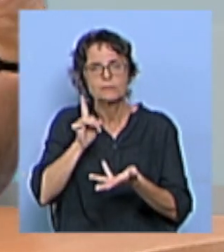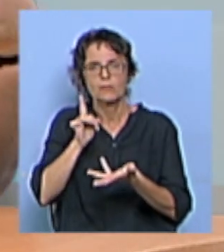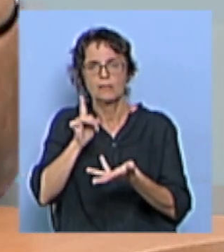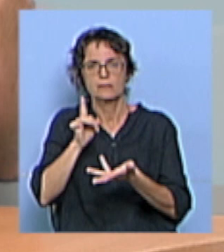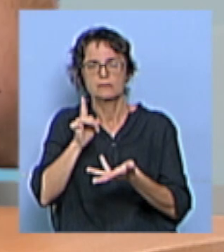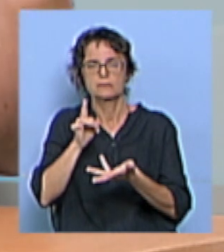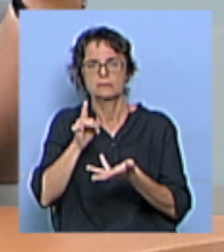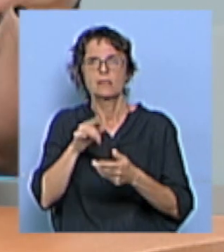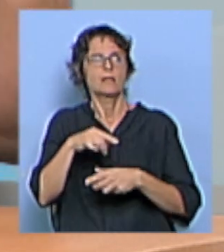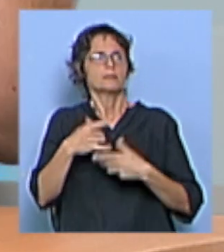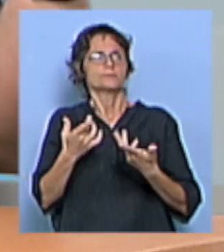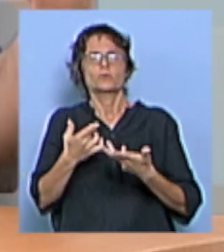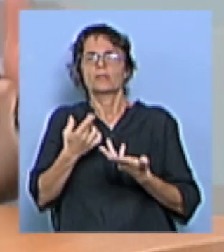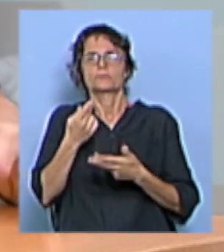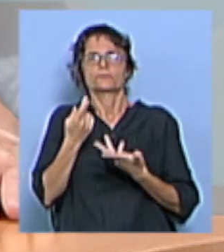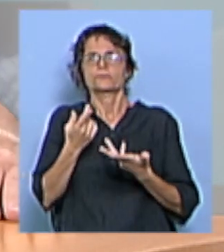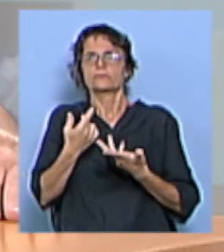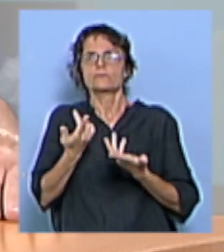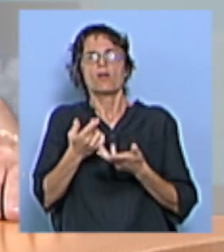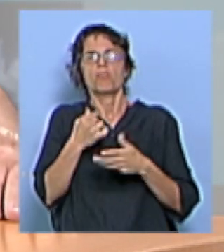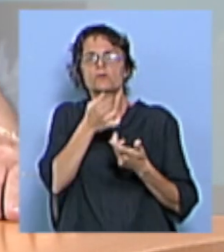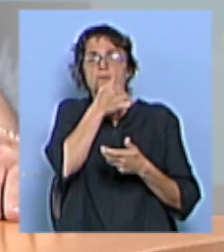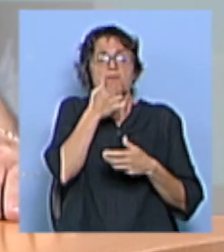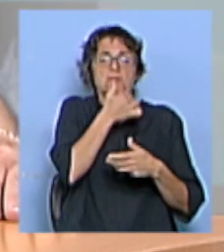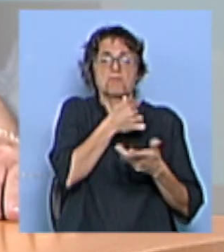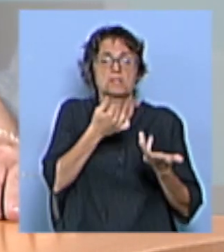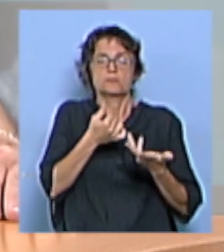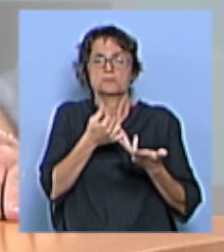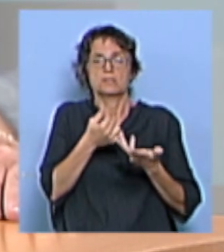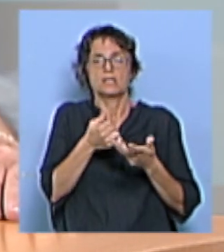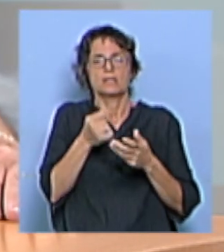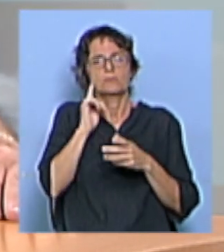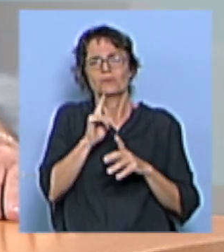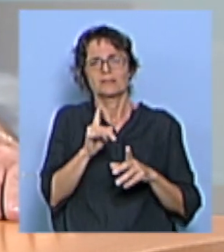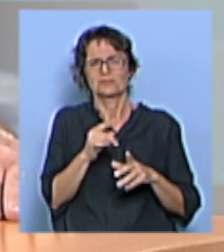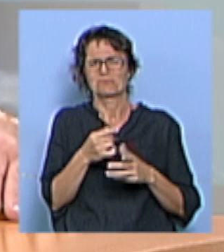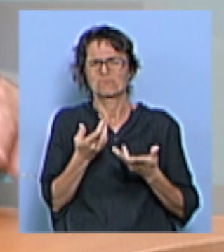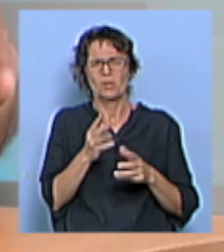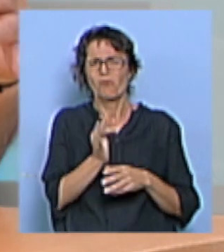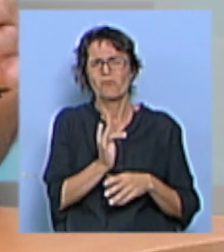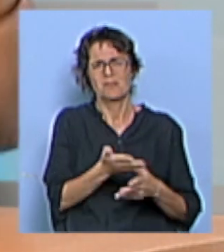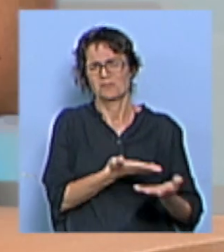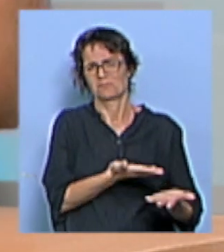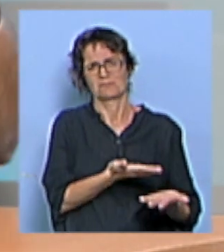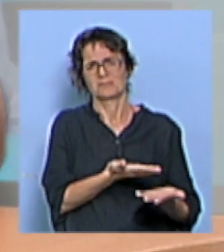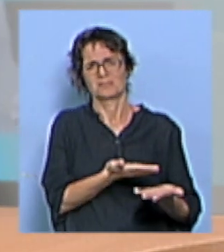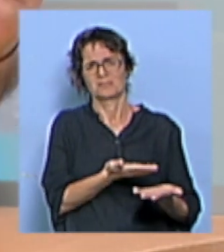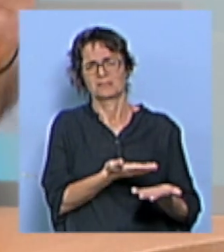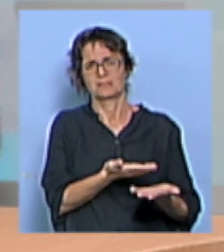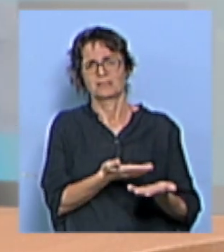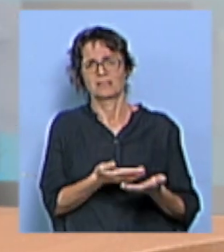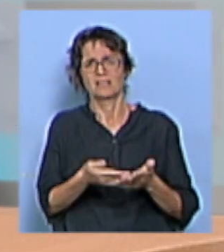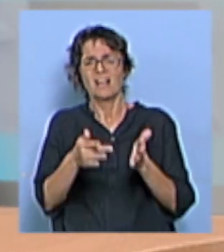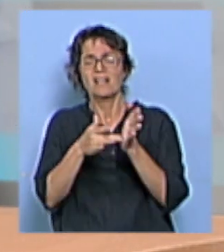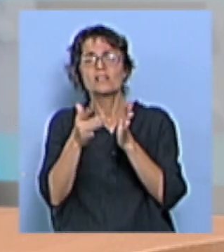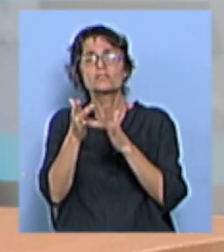a oferecer sacrifícios externos. E termino, Jesus não era um sacerdote a oferecer sacrifícios de animais no templo. Jesus nunca